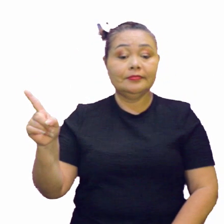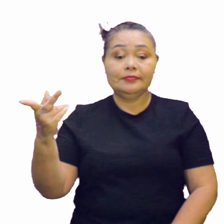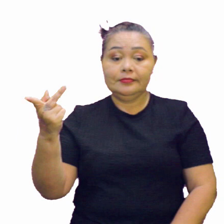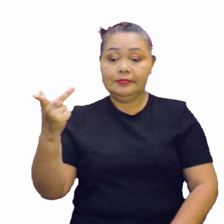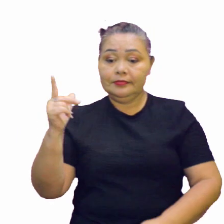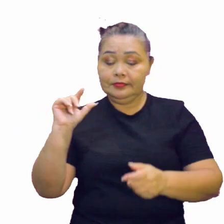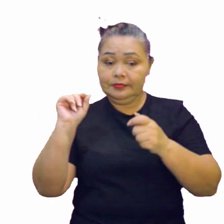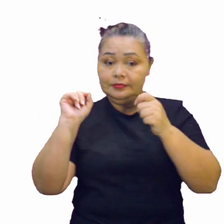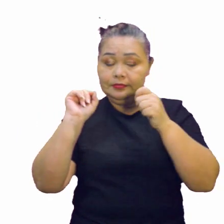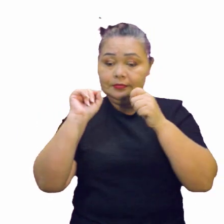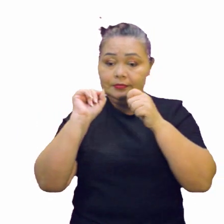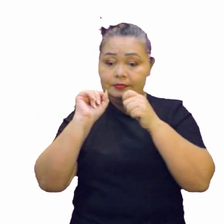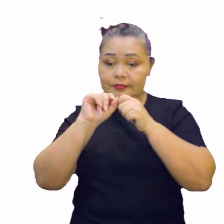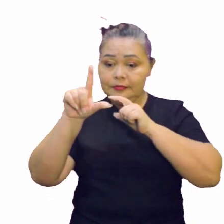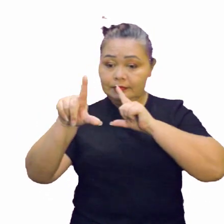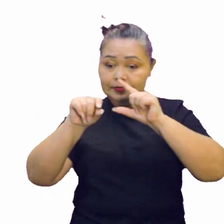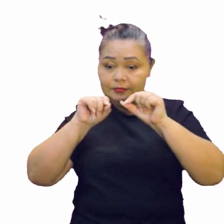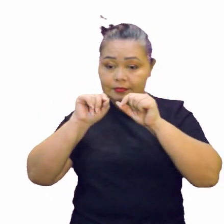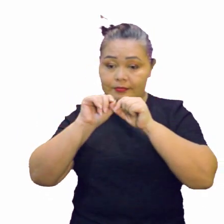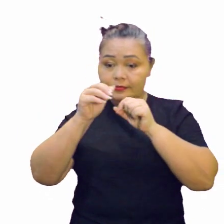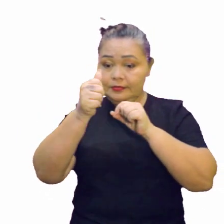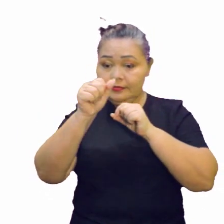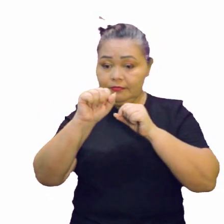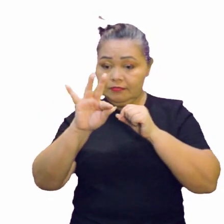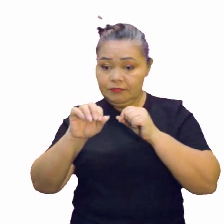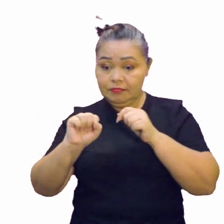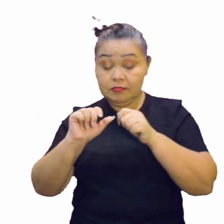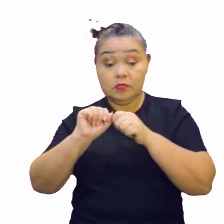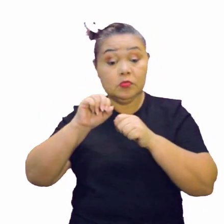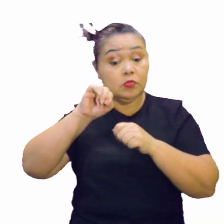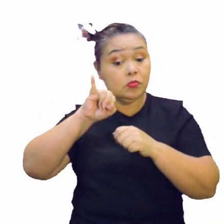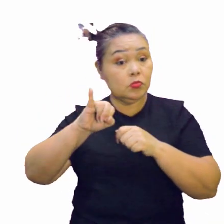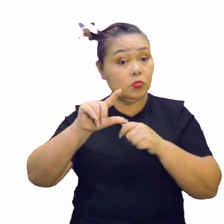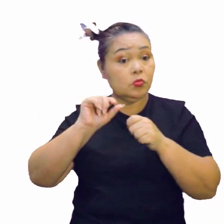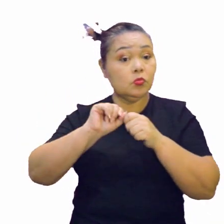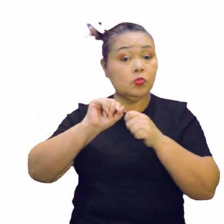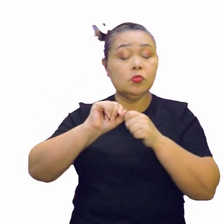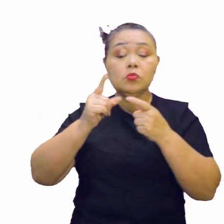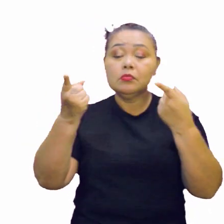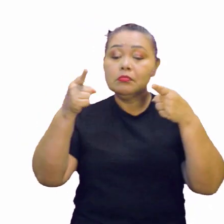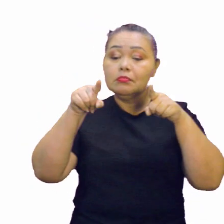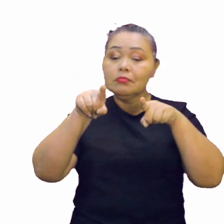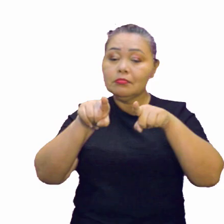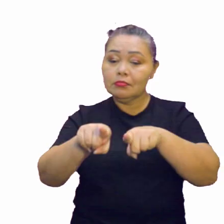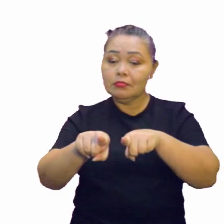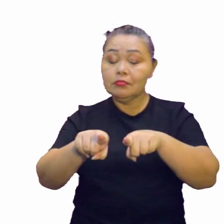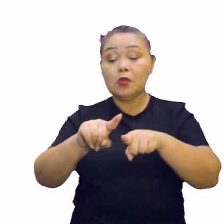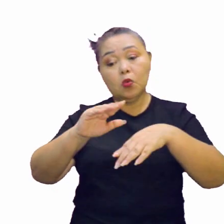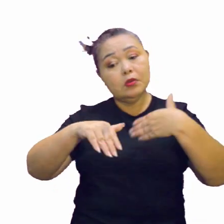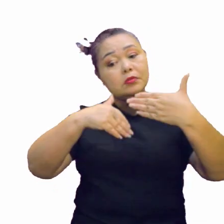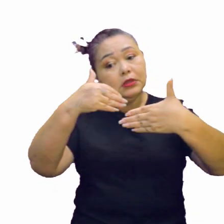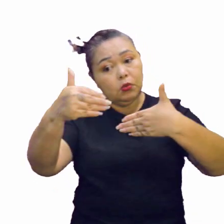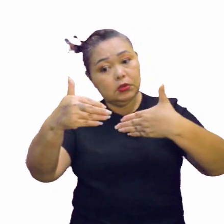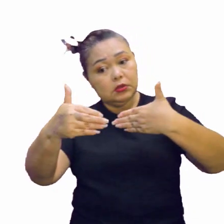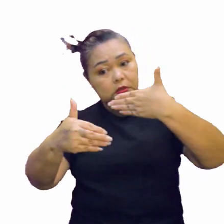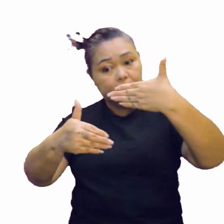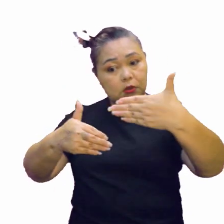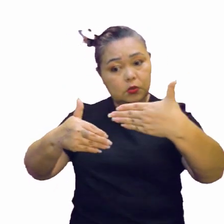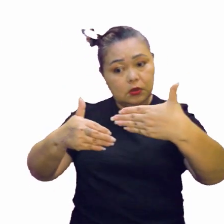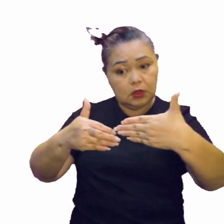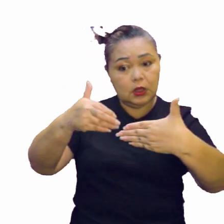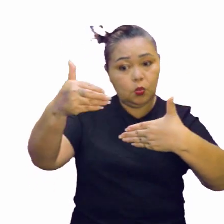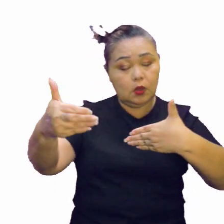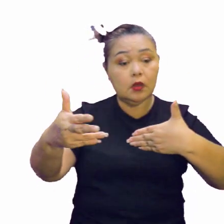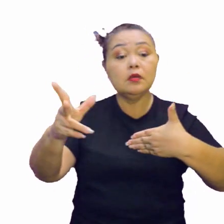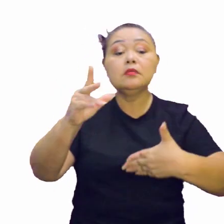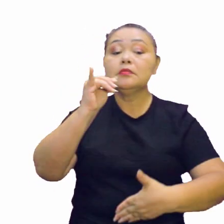a escolha dos SAFs, se é um simultâneo ou sequencial, isso aqui é um exemplo, essa